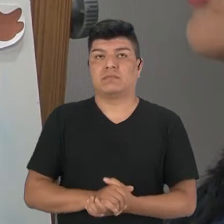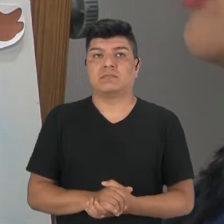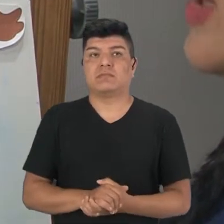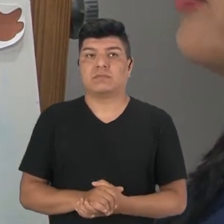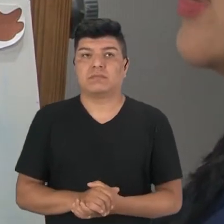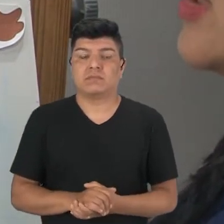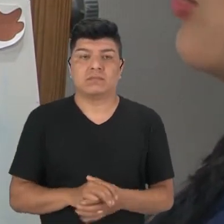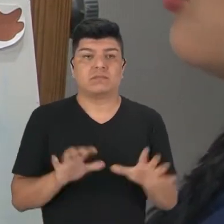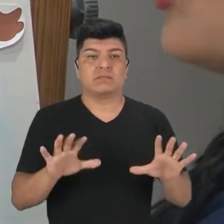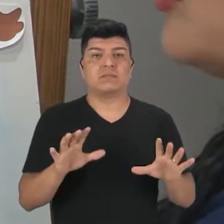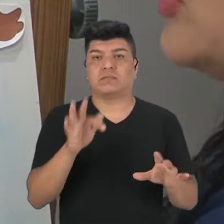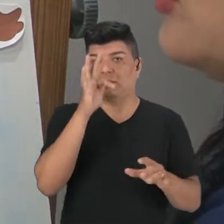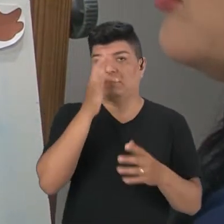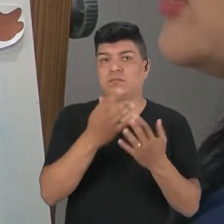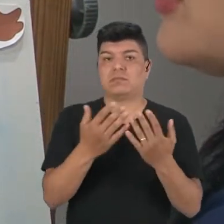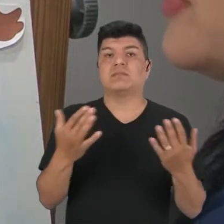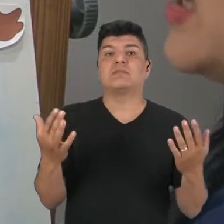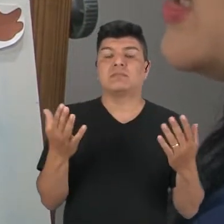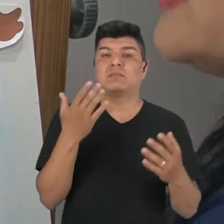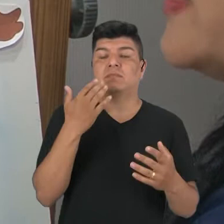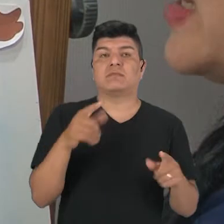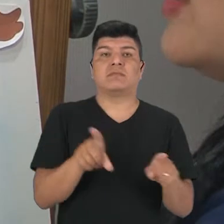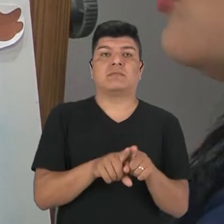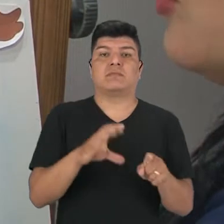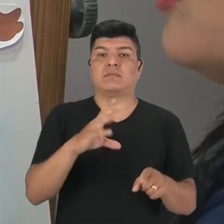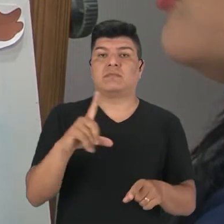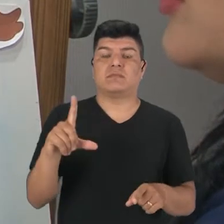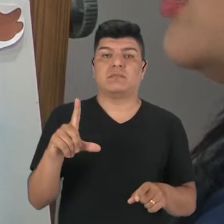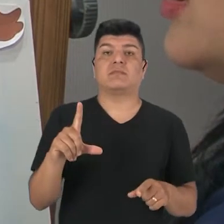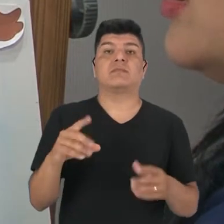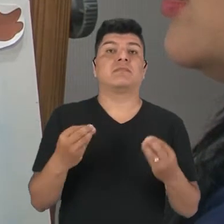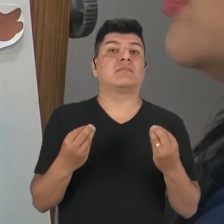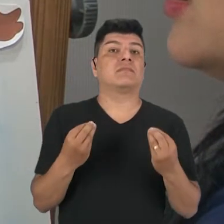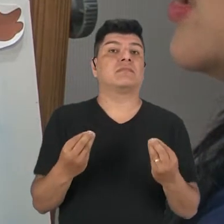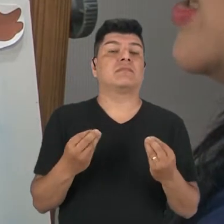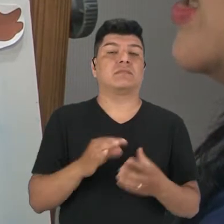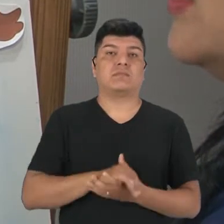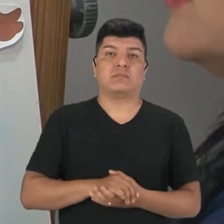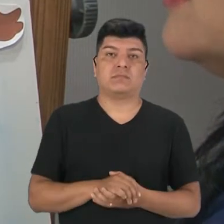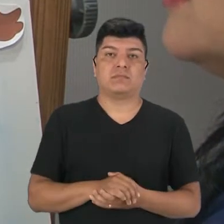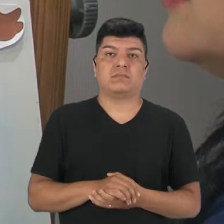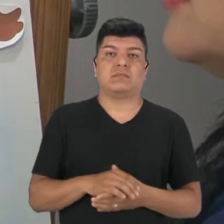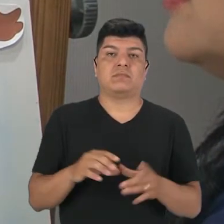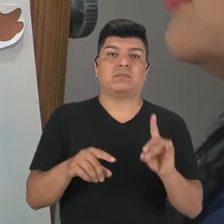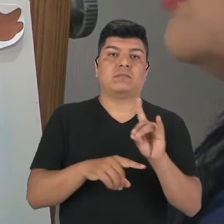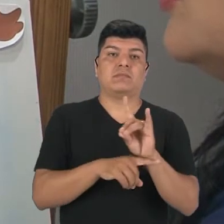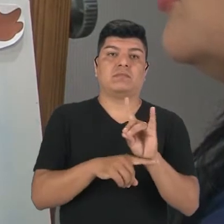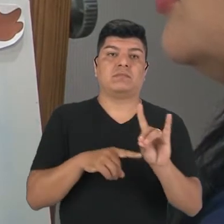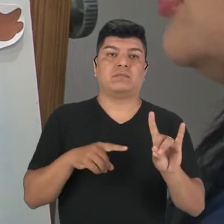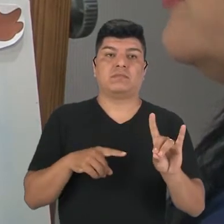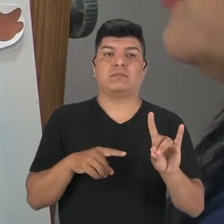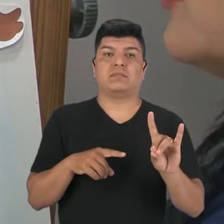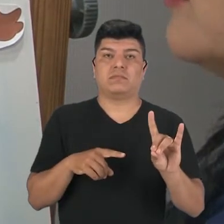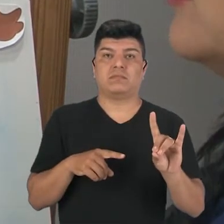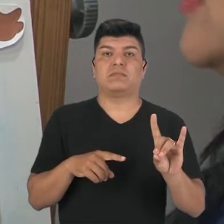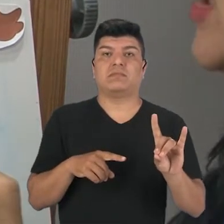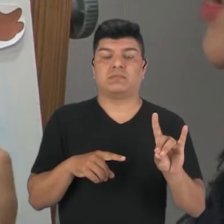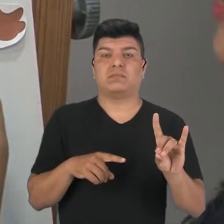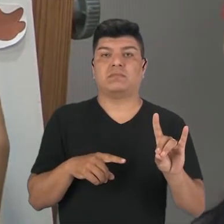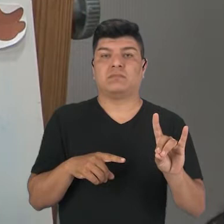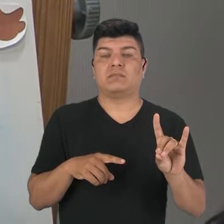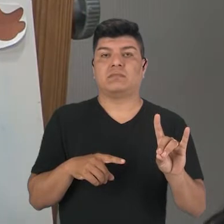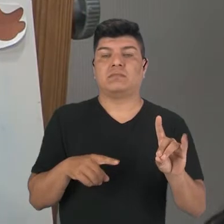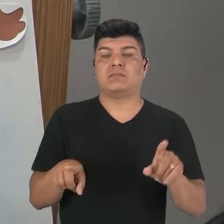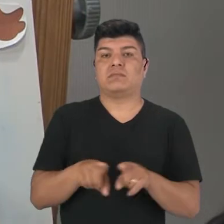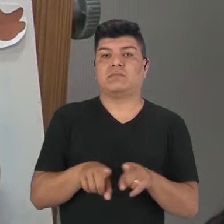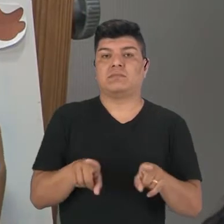assim como também a planta que é um consumidor mas também é classificado com cá livro